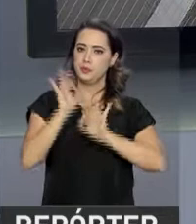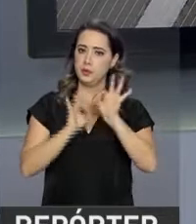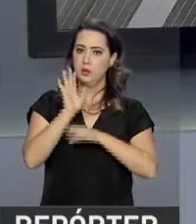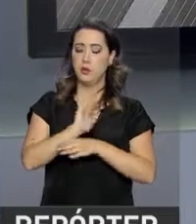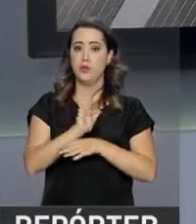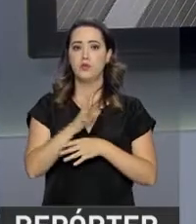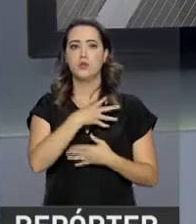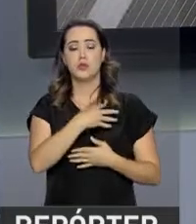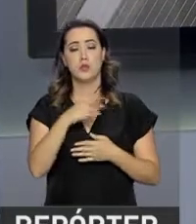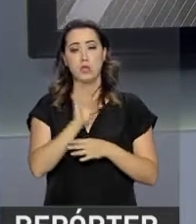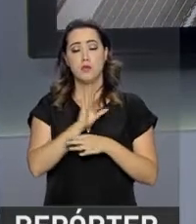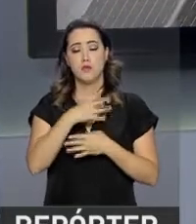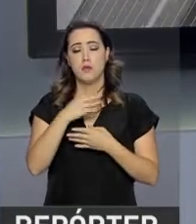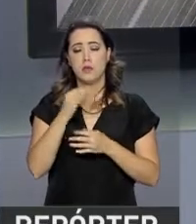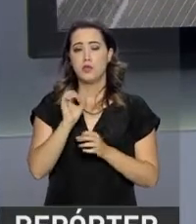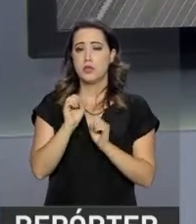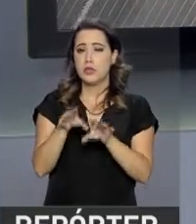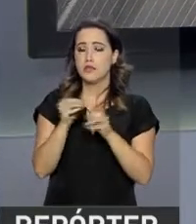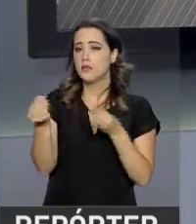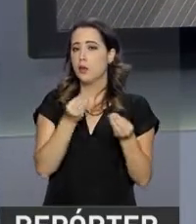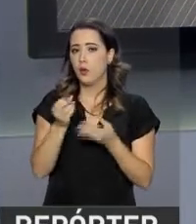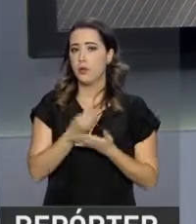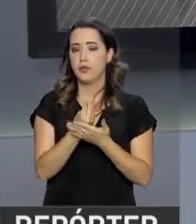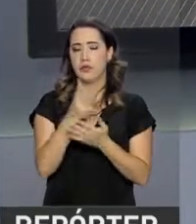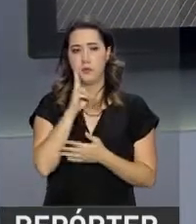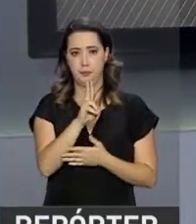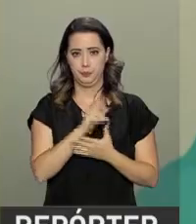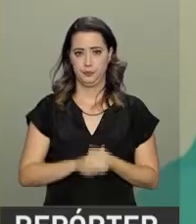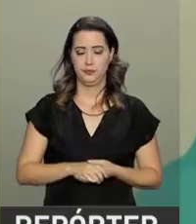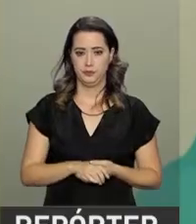vídeo que ensina o passo a passo para a doação de leite materno. Acompanhe.